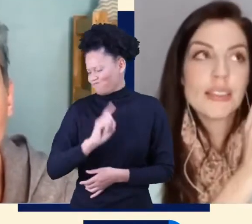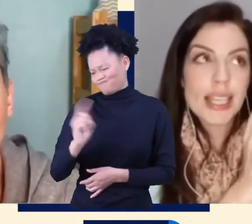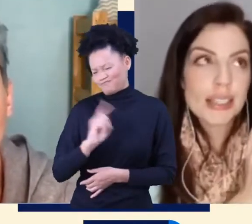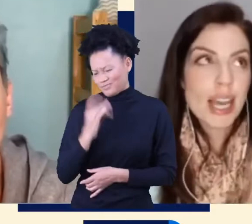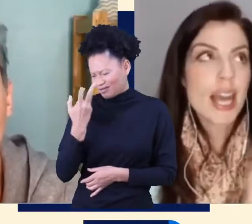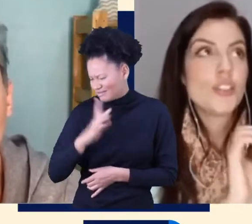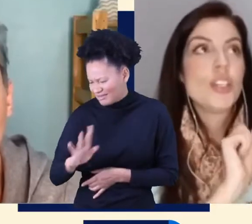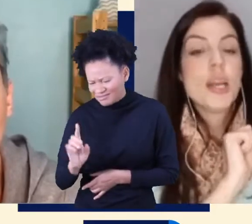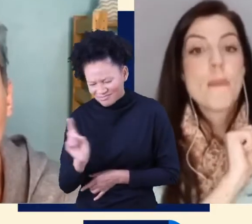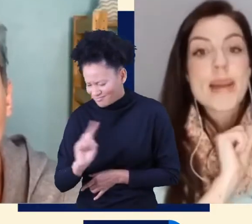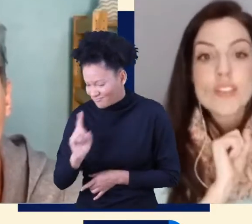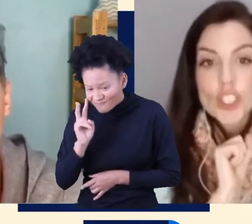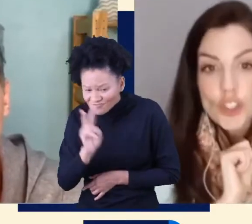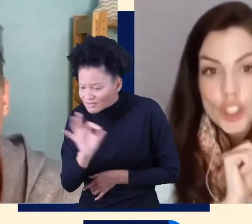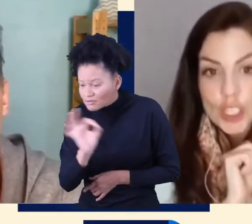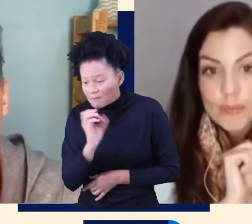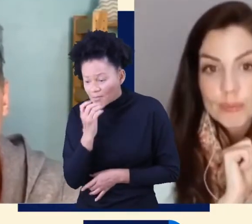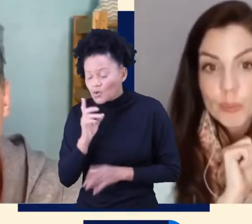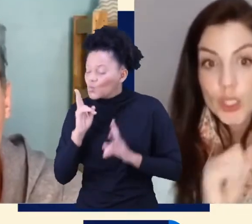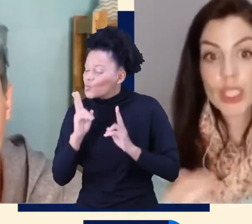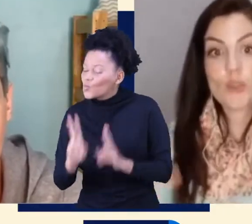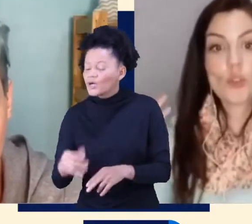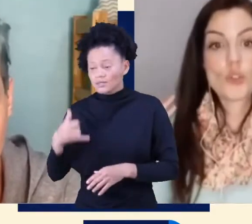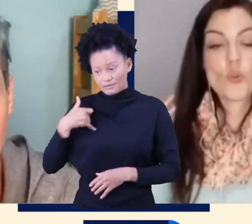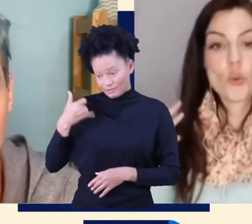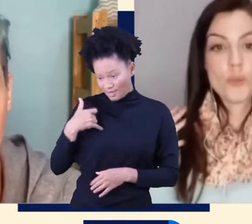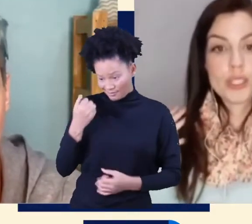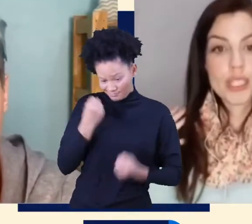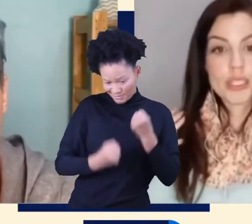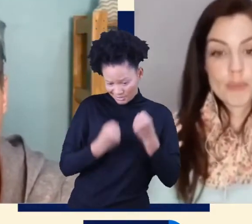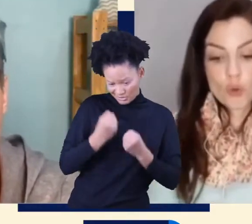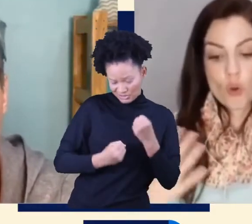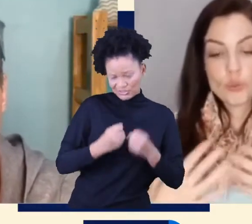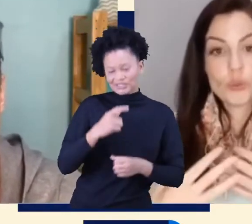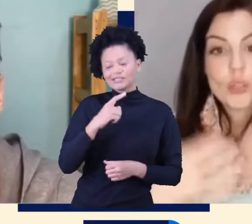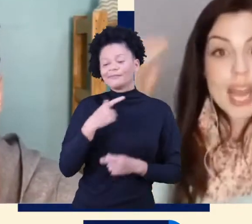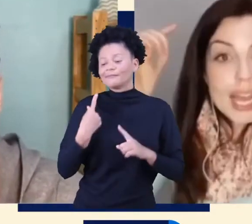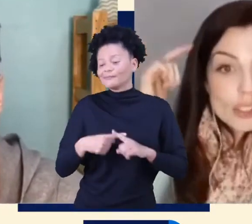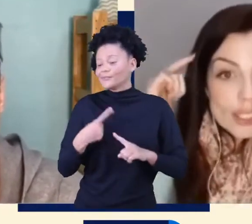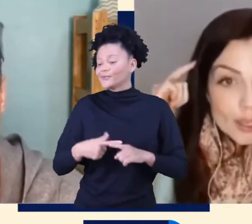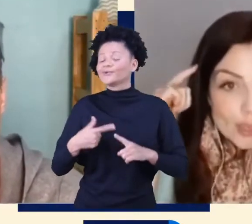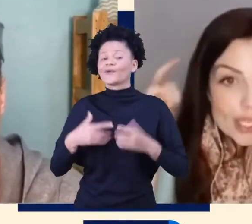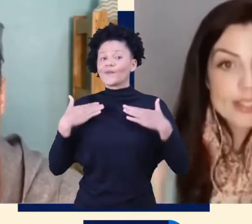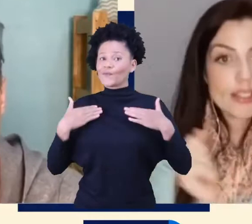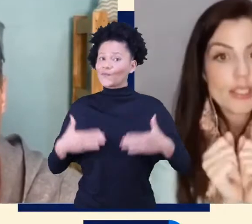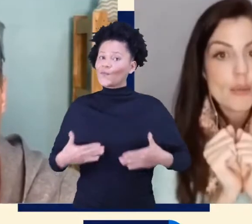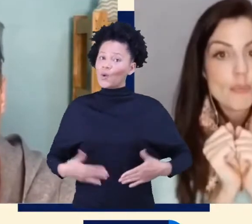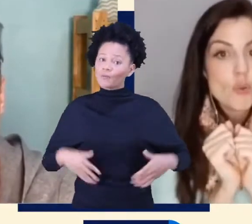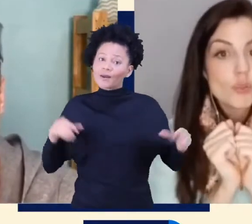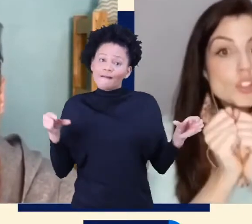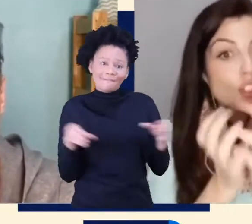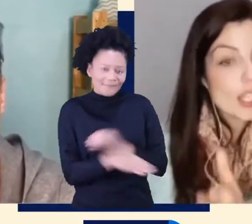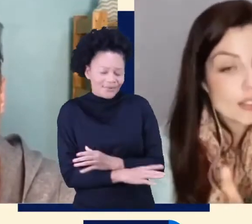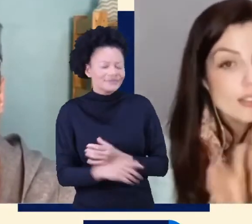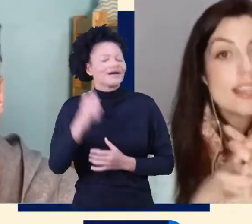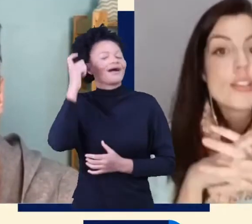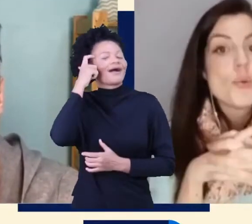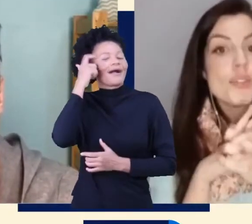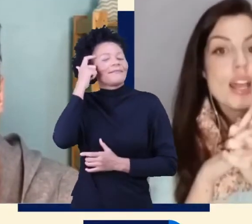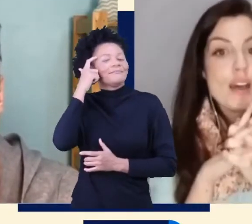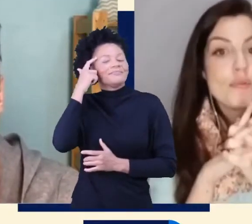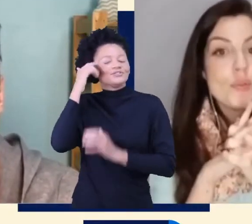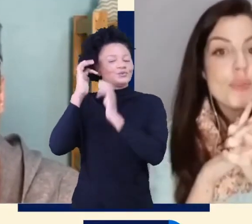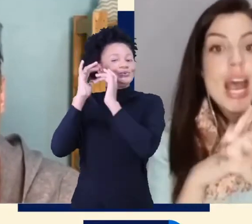gente tem que ter idade para dirigir, porque o nosso corpo tem que estar pronto, a nossa cabeça tem que estar pronta, a gente tem que